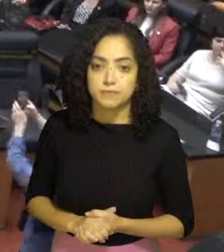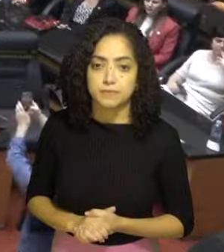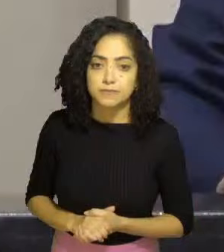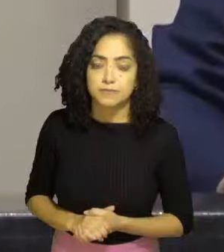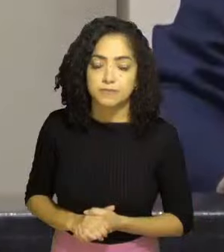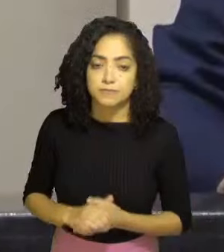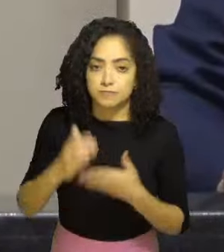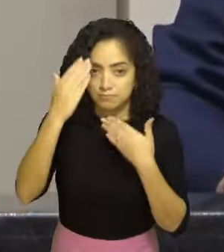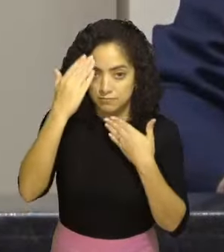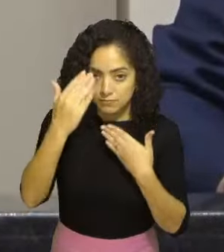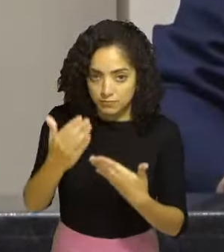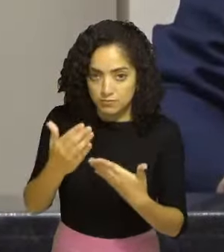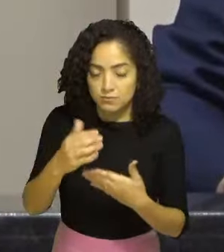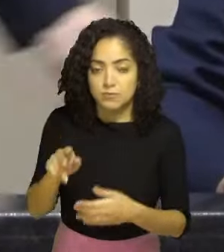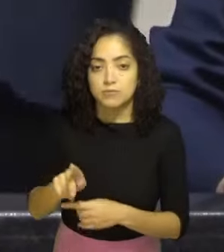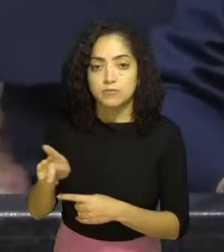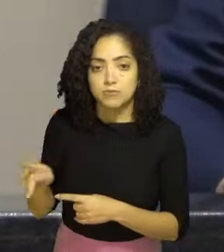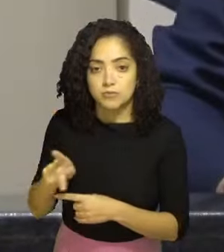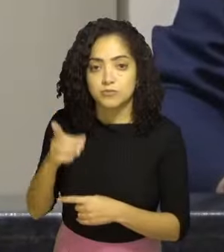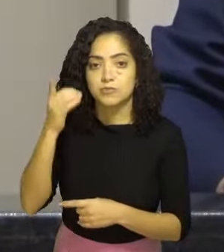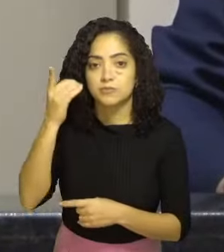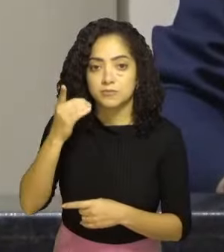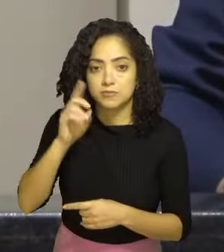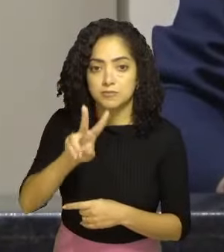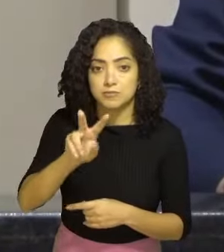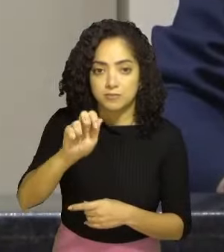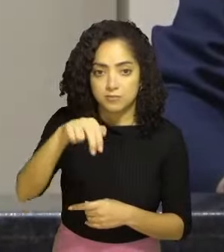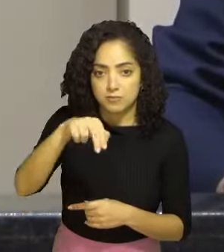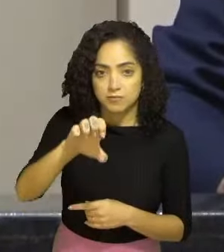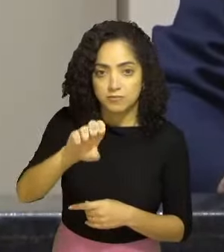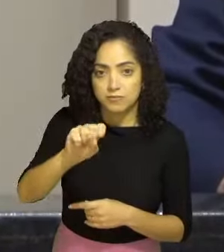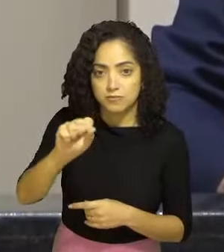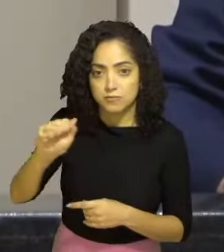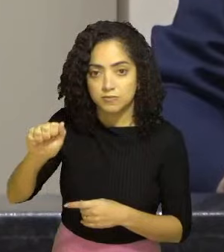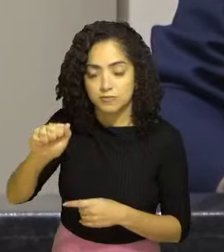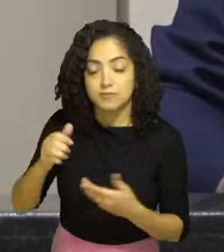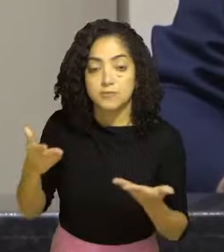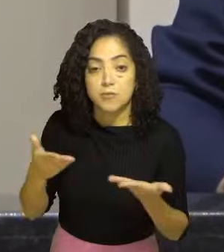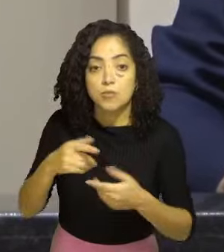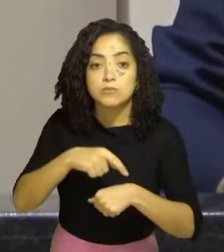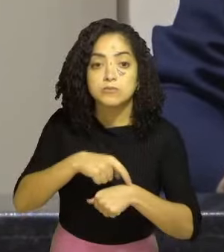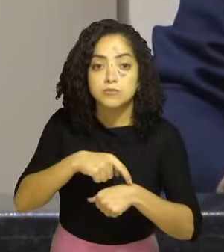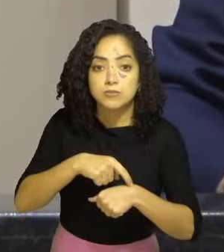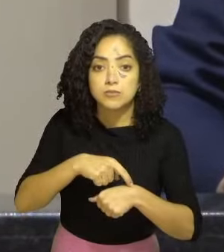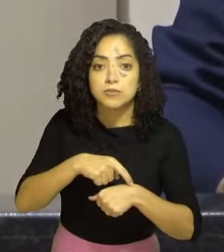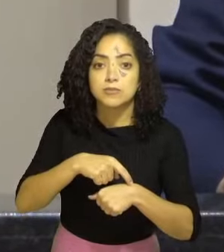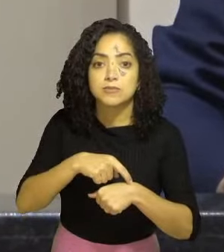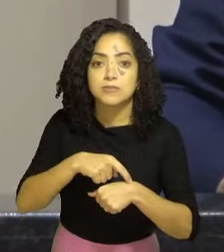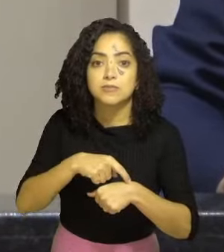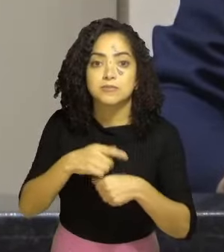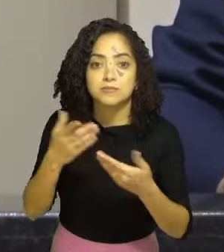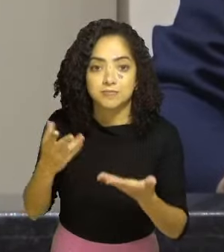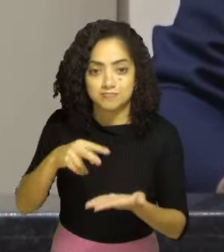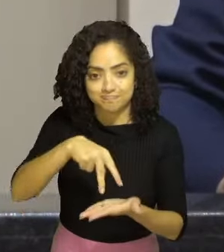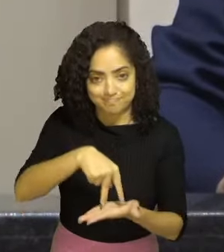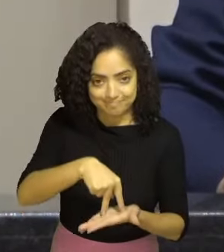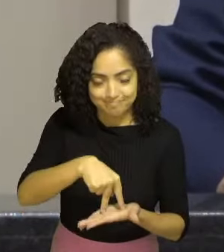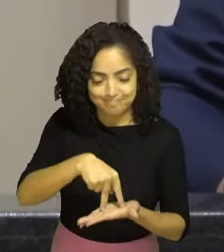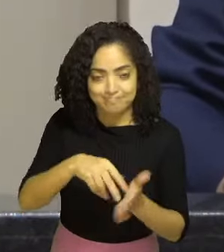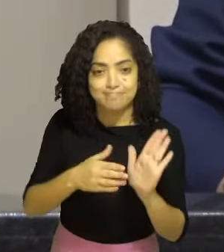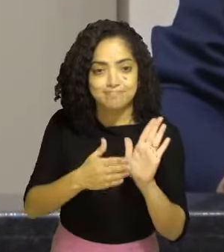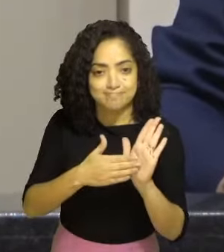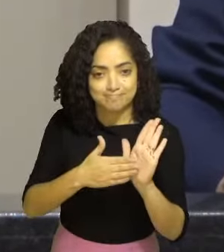Obrigada, professora e deputada Vanessa. E, nesse momento, faço uso da palavra na qualidade de autora